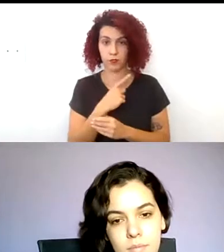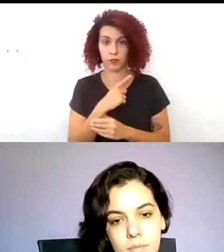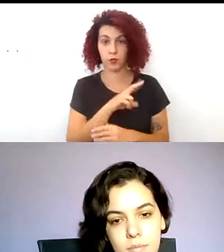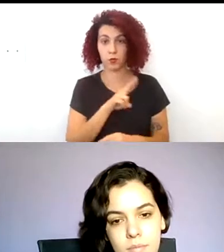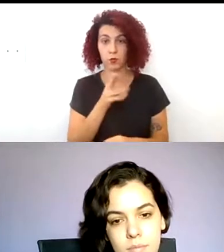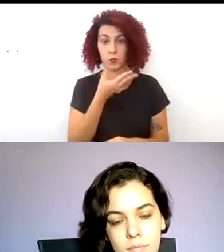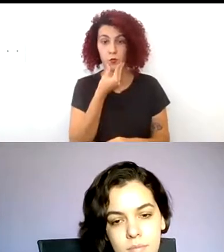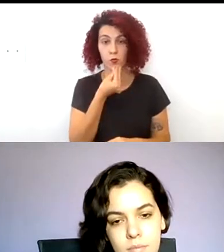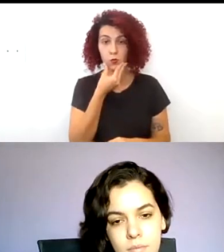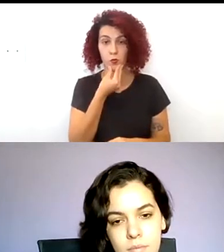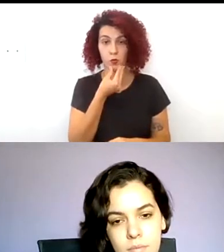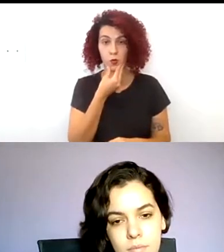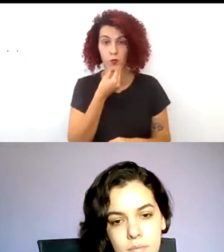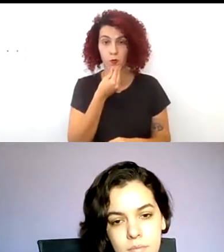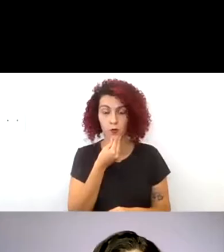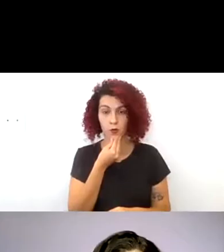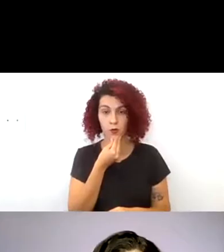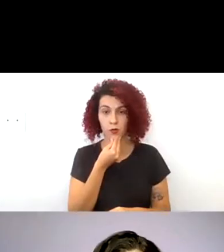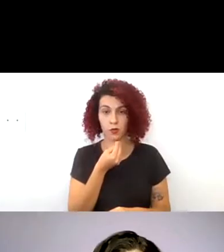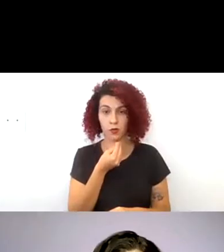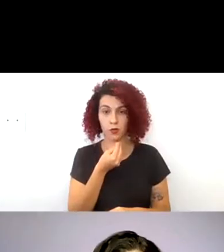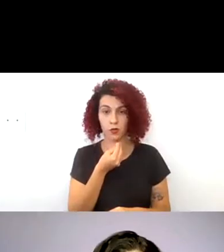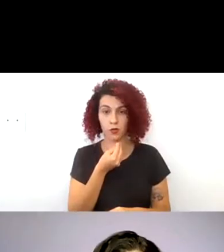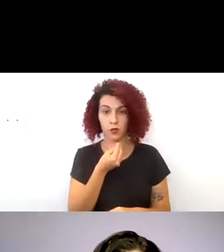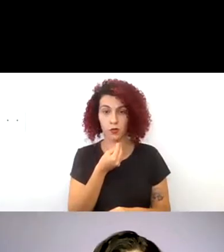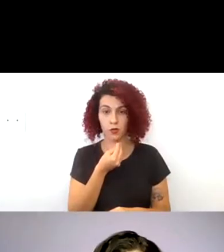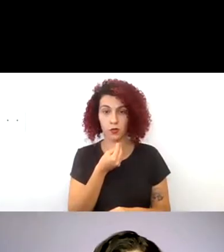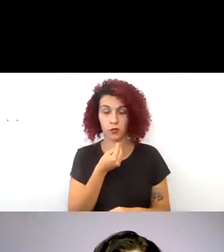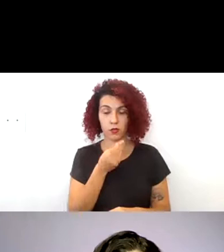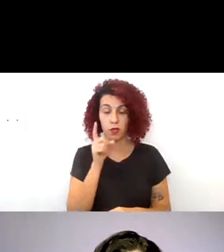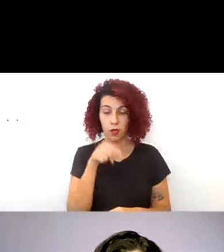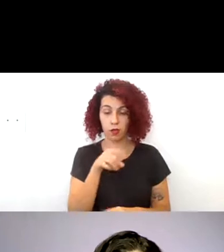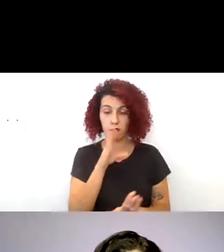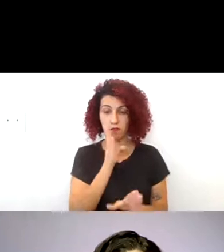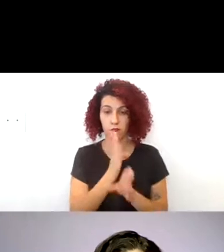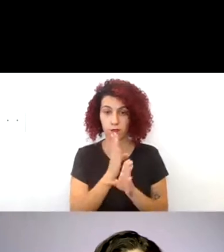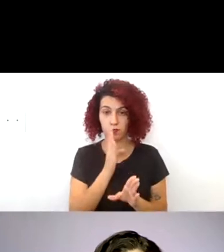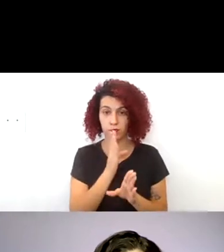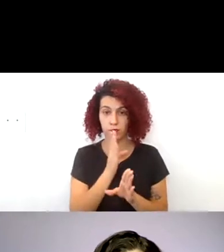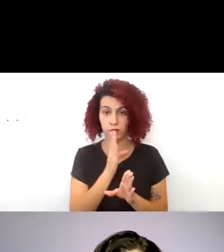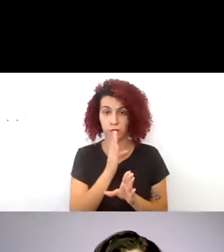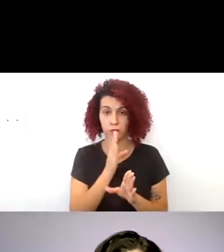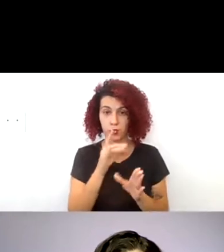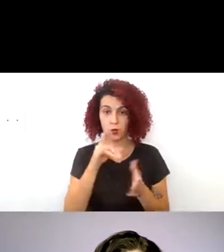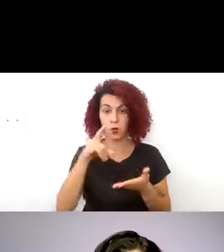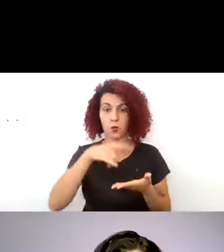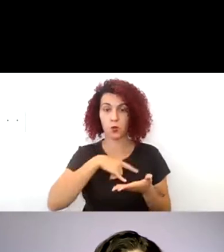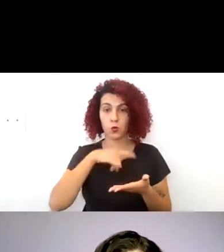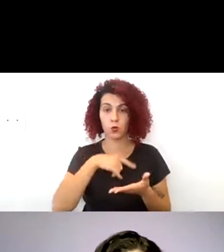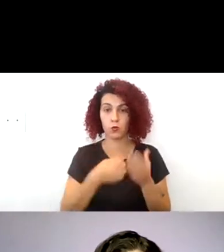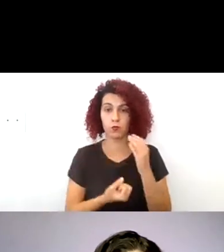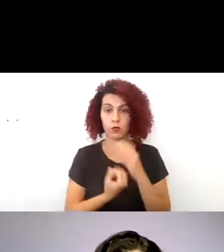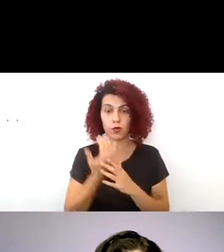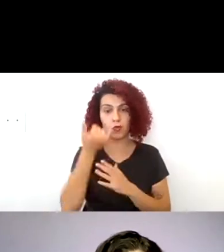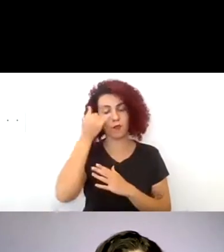do homem o rapaz encontrou o rapaz da dissertação e nem control o documento de fundação da